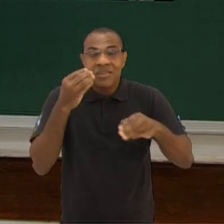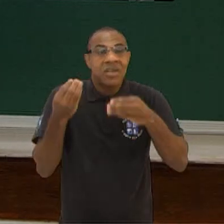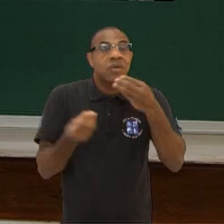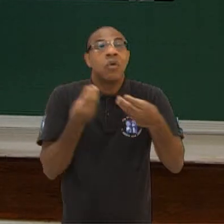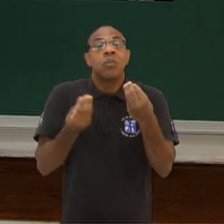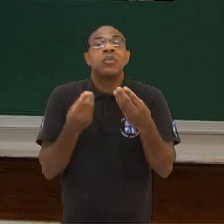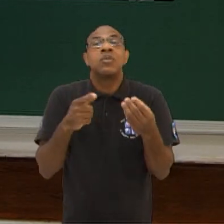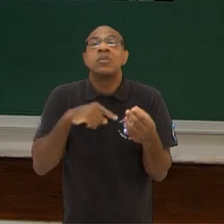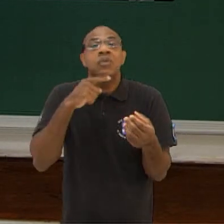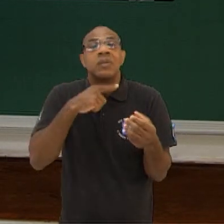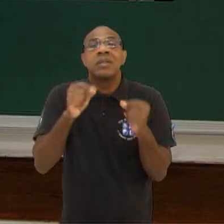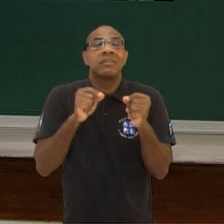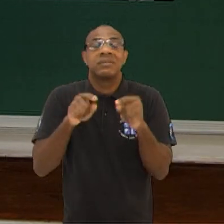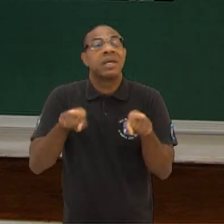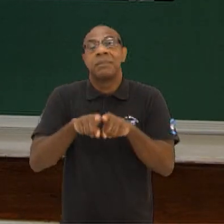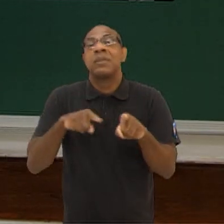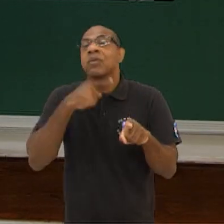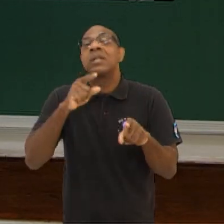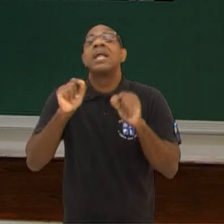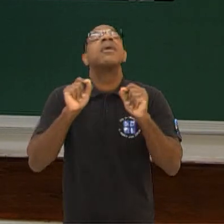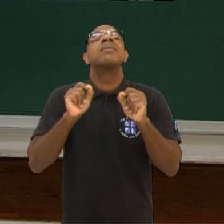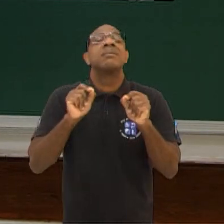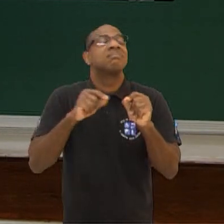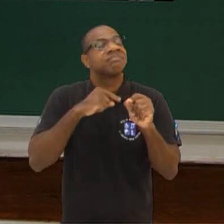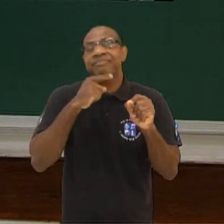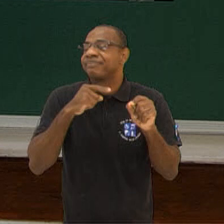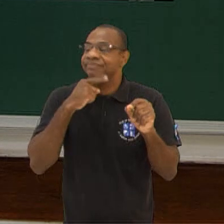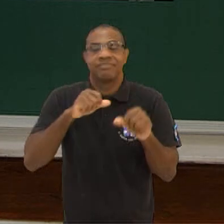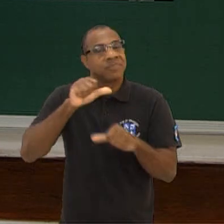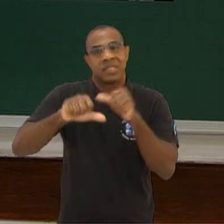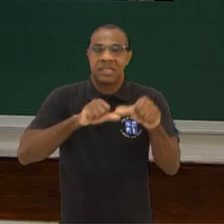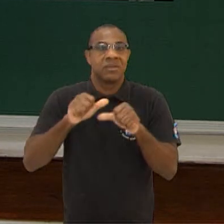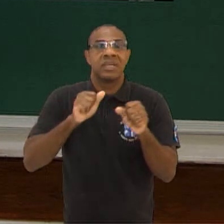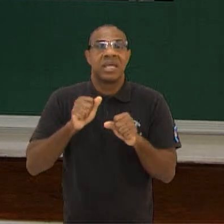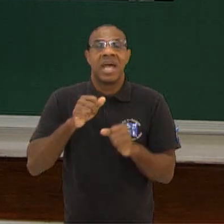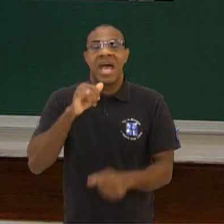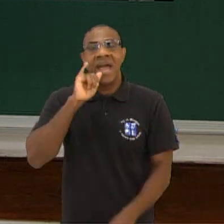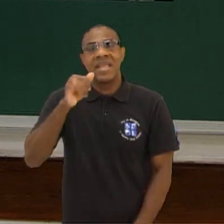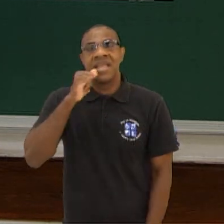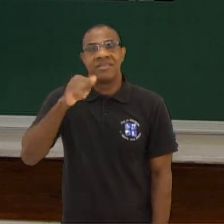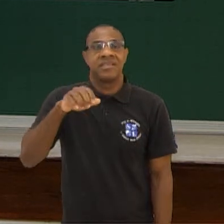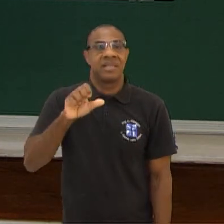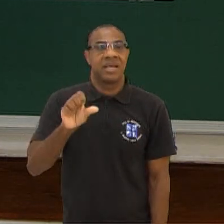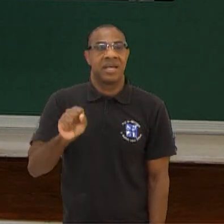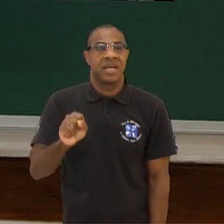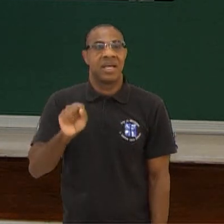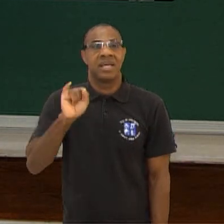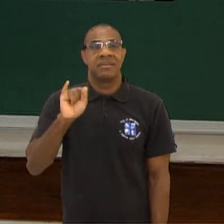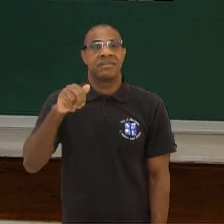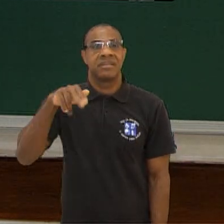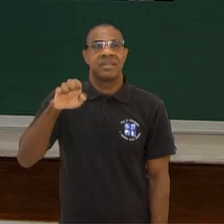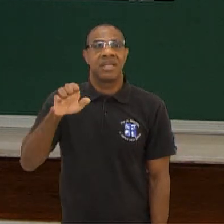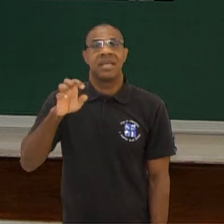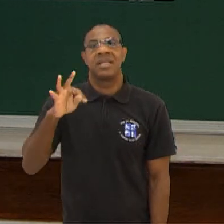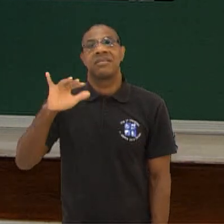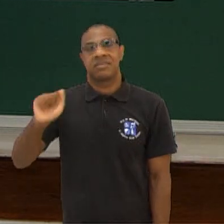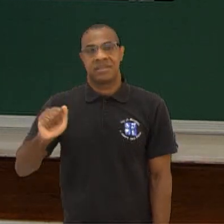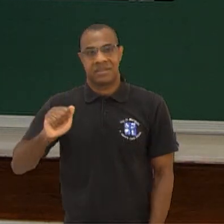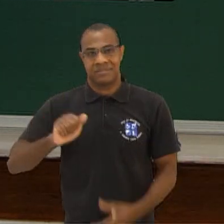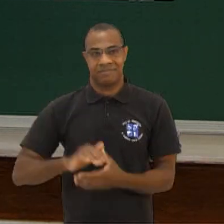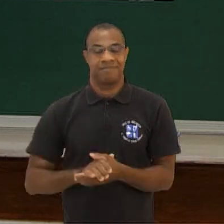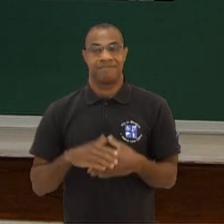não consegue alterar a energia cinética. Portanto, o corpo não recebe trabalho, né? Então, a força magnética não realiza trabalho